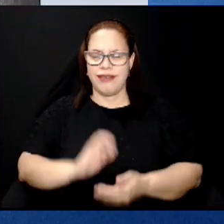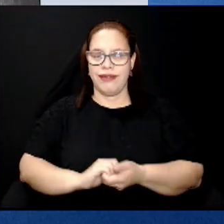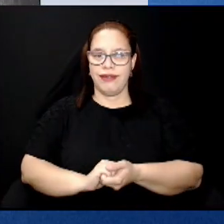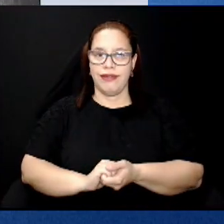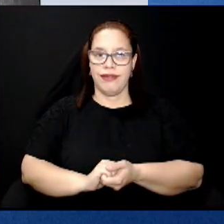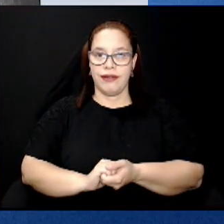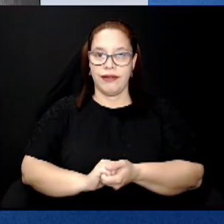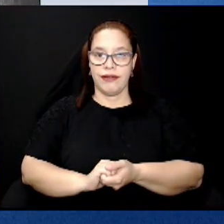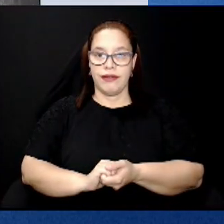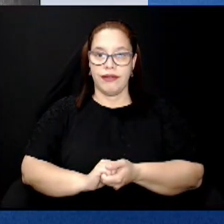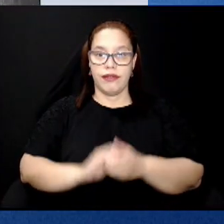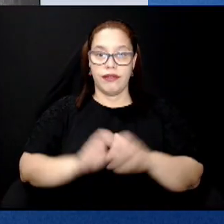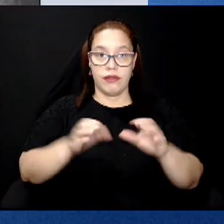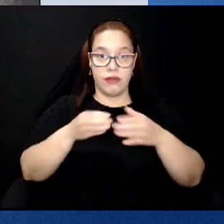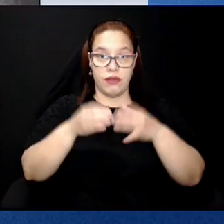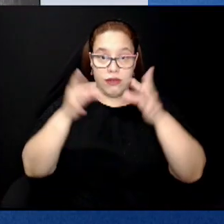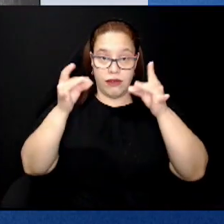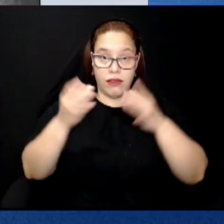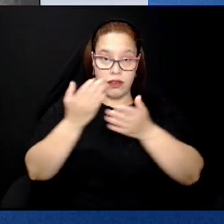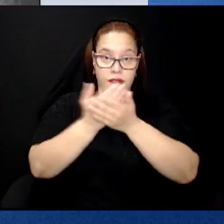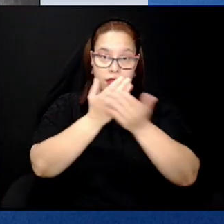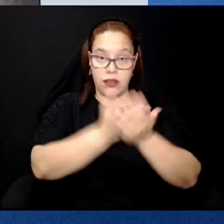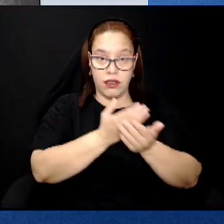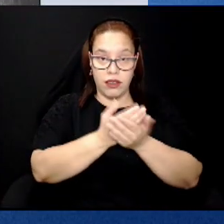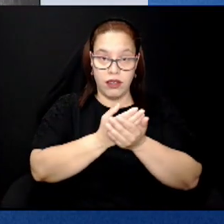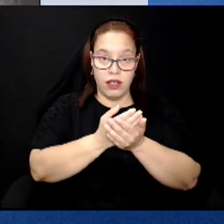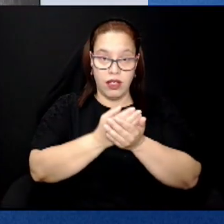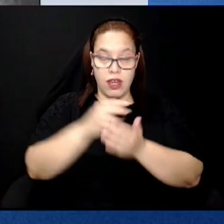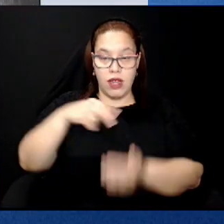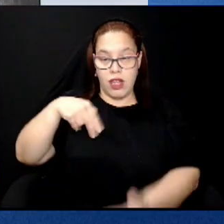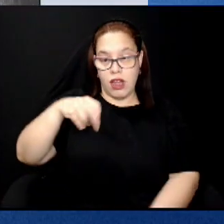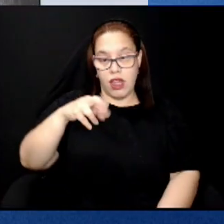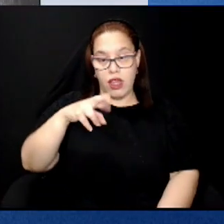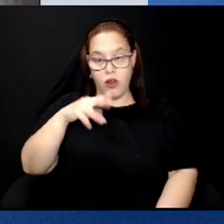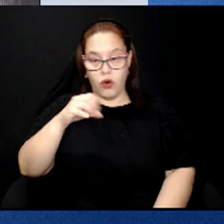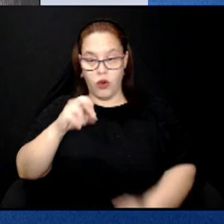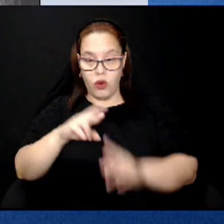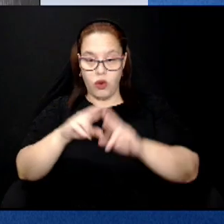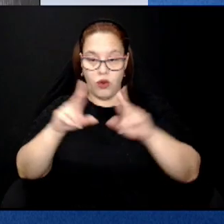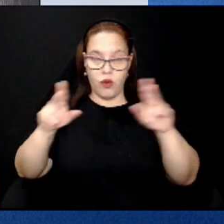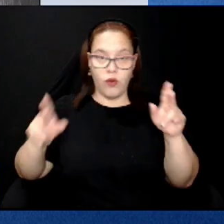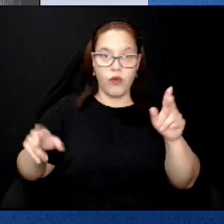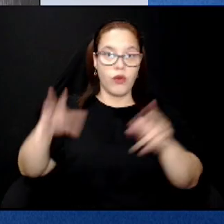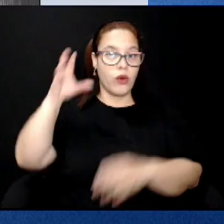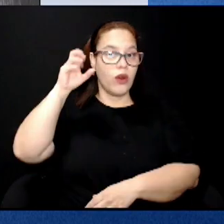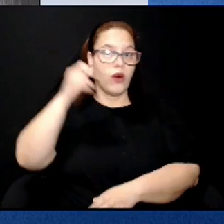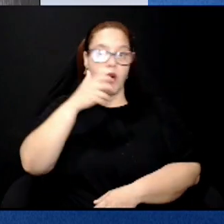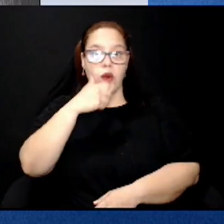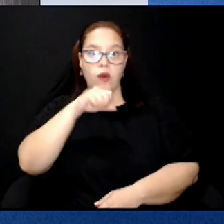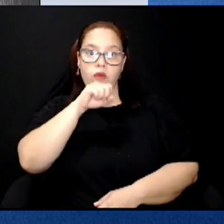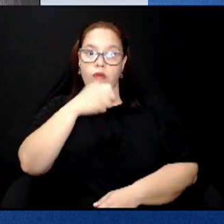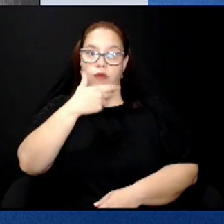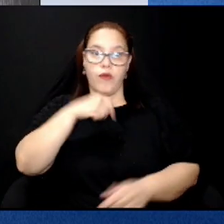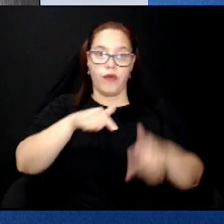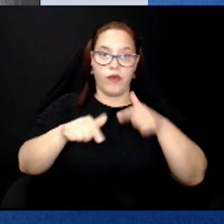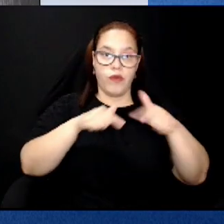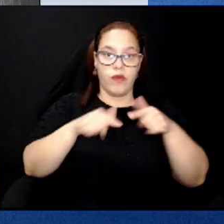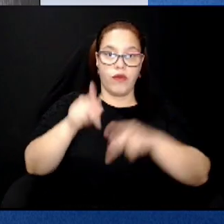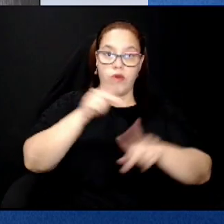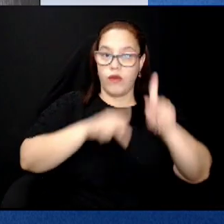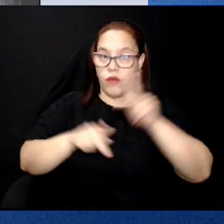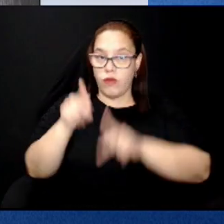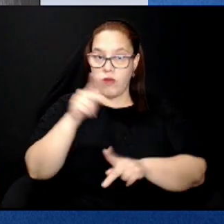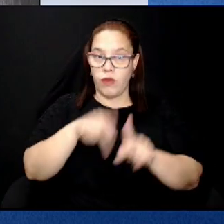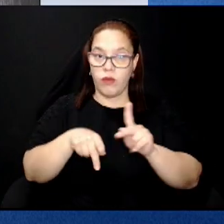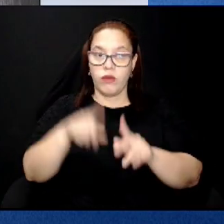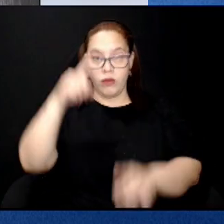Comissão Especial de Estudos das Neurodivergências ouve pais e pessoas que trabalham com este público e determina